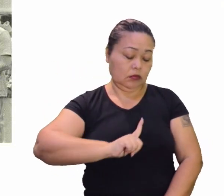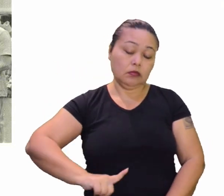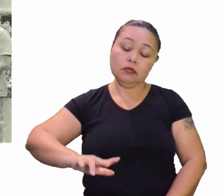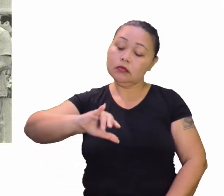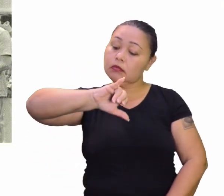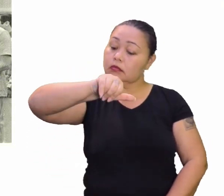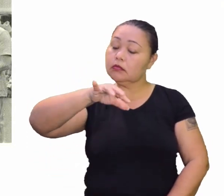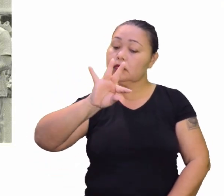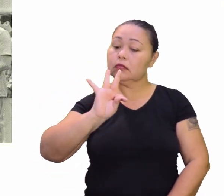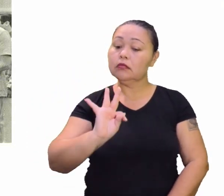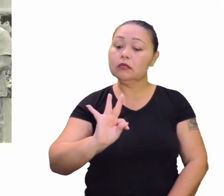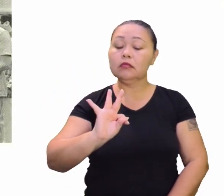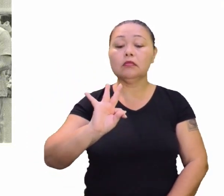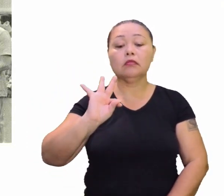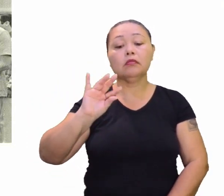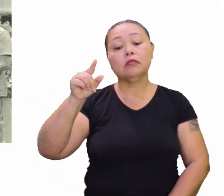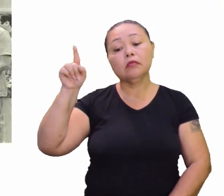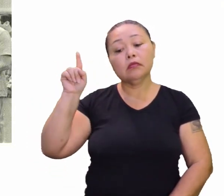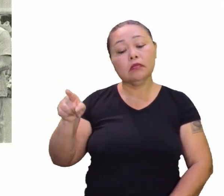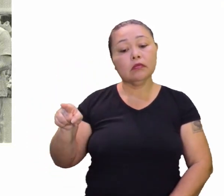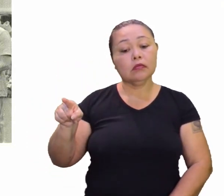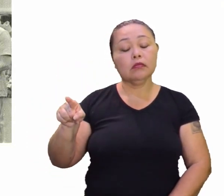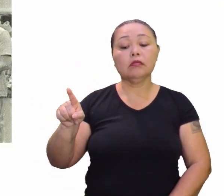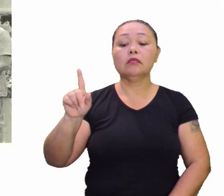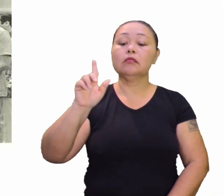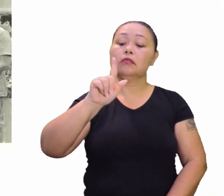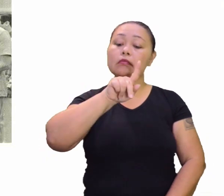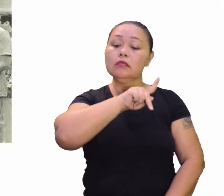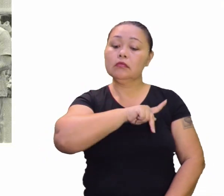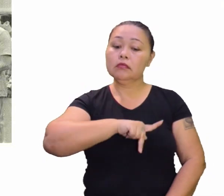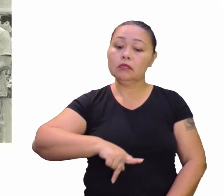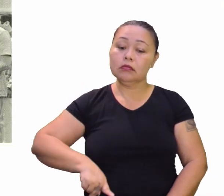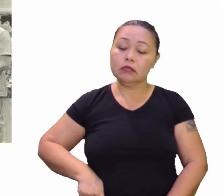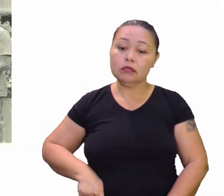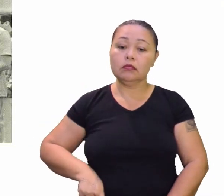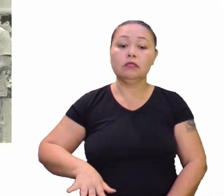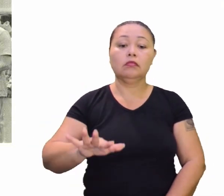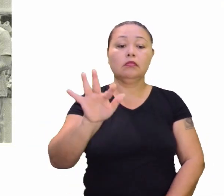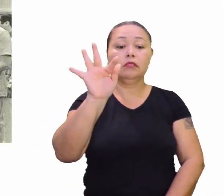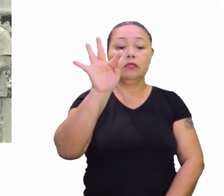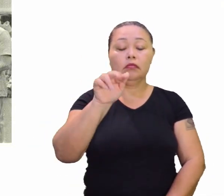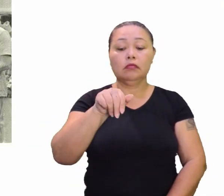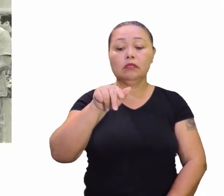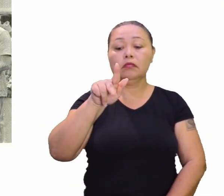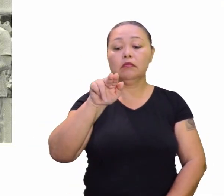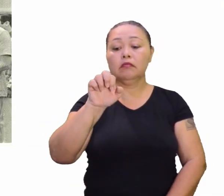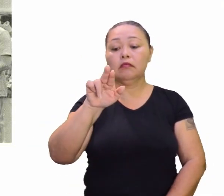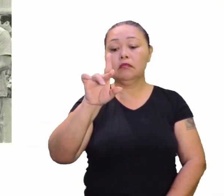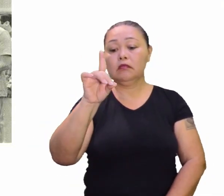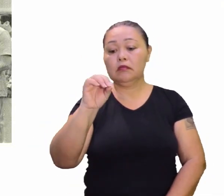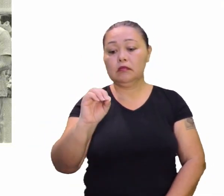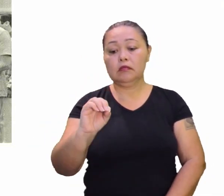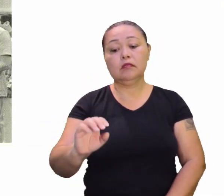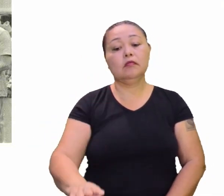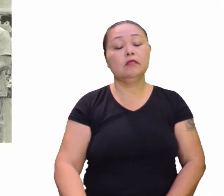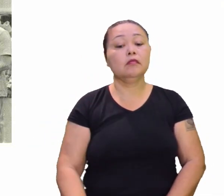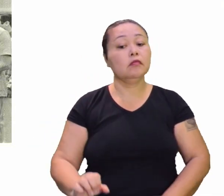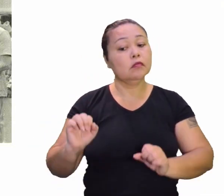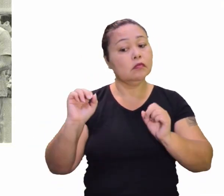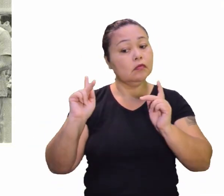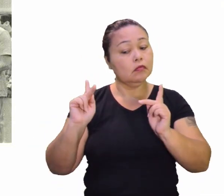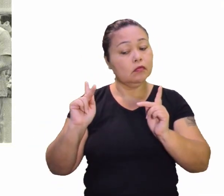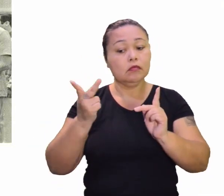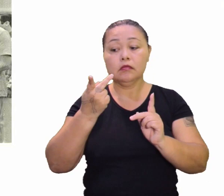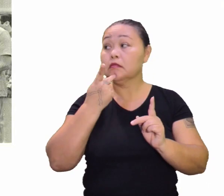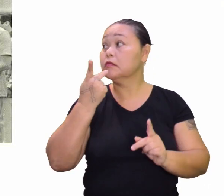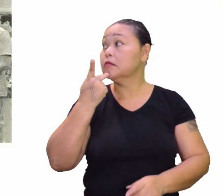Jorge Teixeira e esse aqui o presidente Figueiredo. O segundo aqui é o presidente Figueiredo, ok?